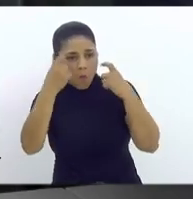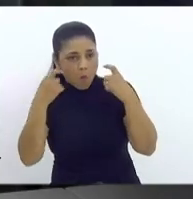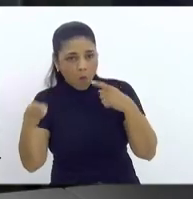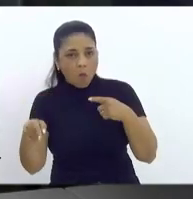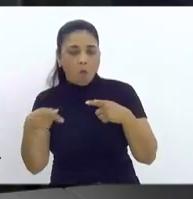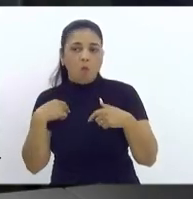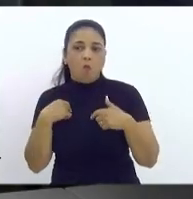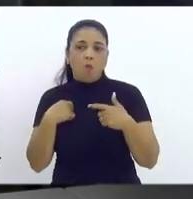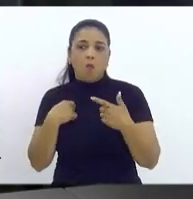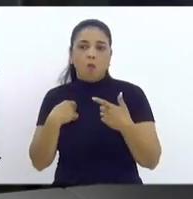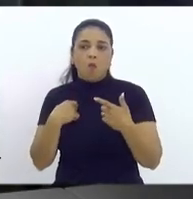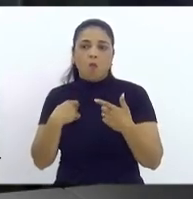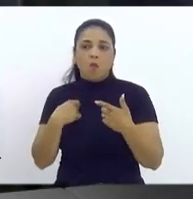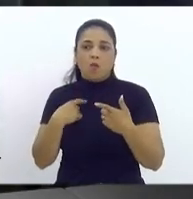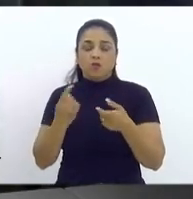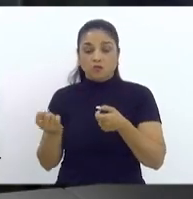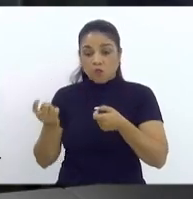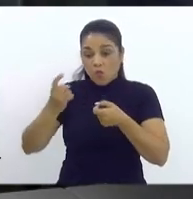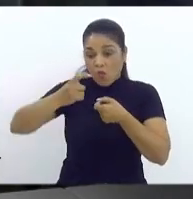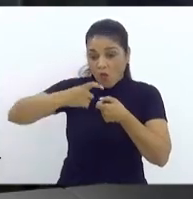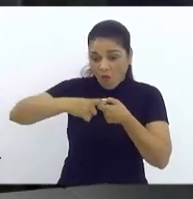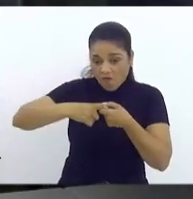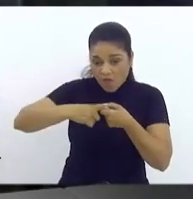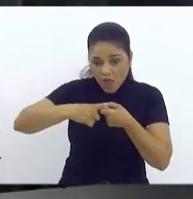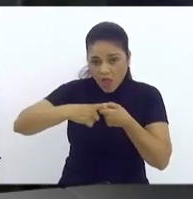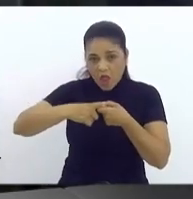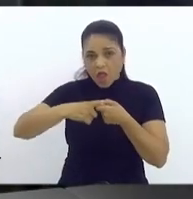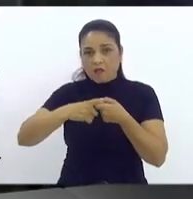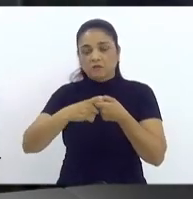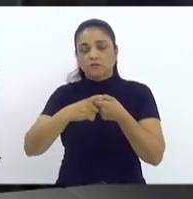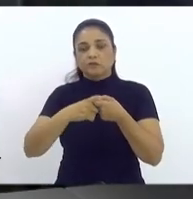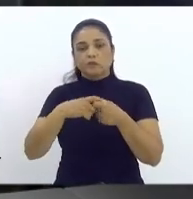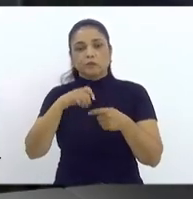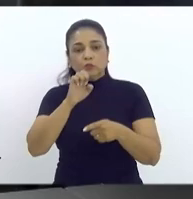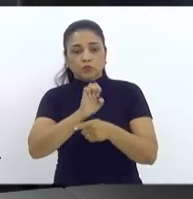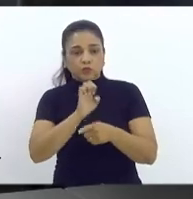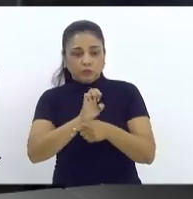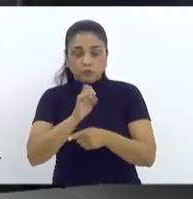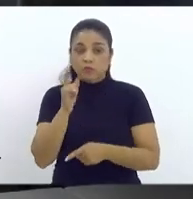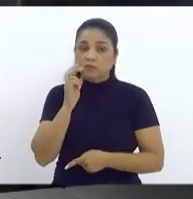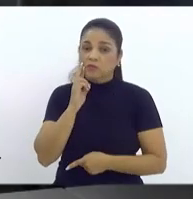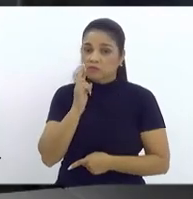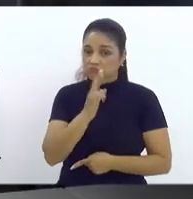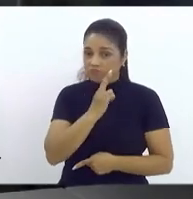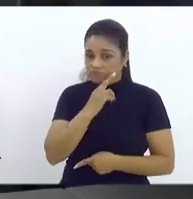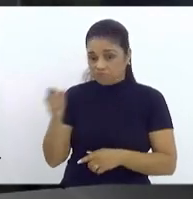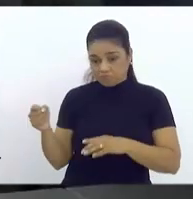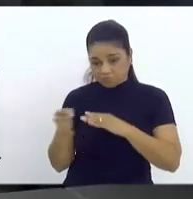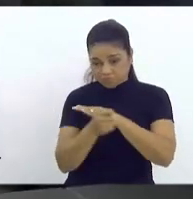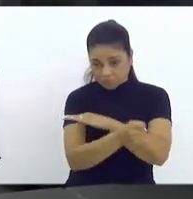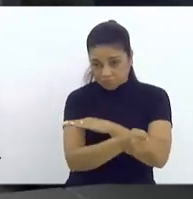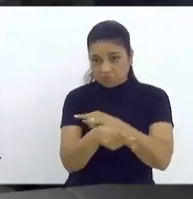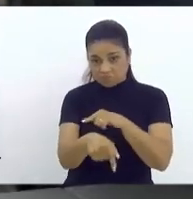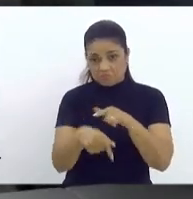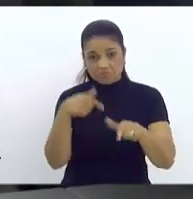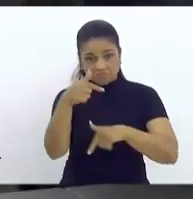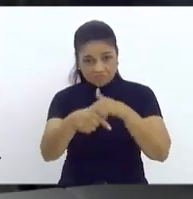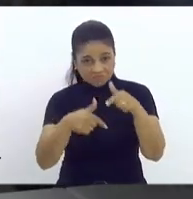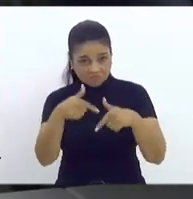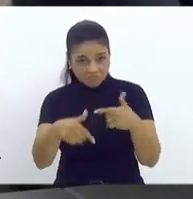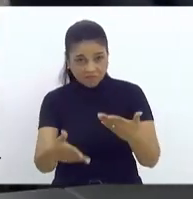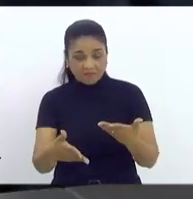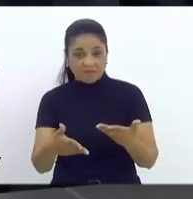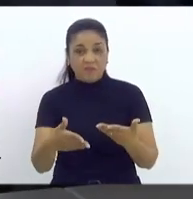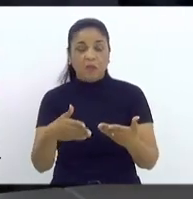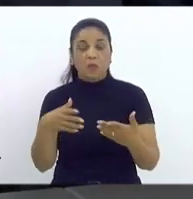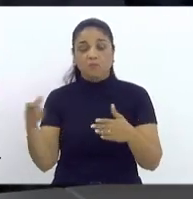com restaurantes do Estado que possa ter empregado eles aqui no Estado, para produzir aqui, né? Então, a mão